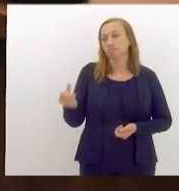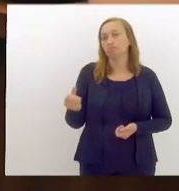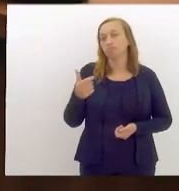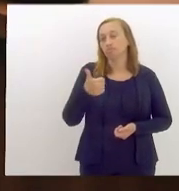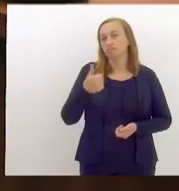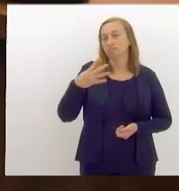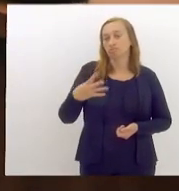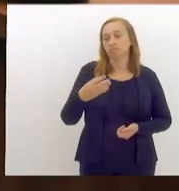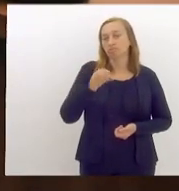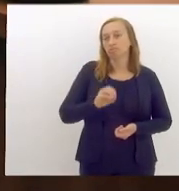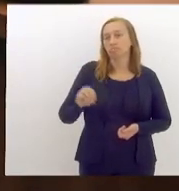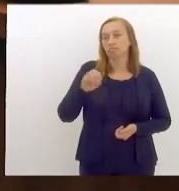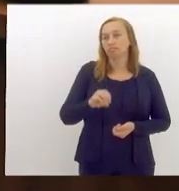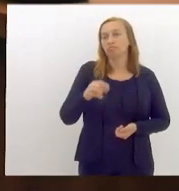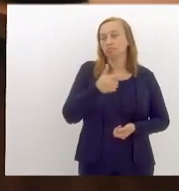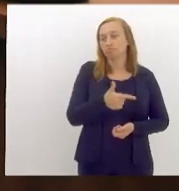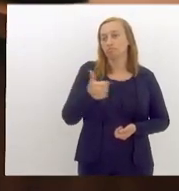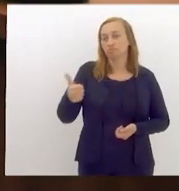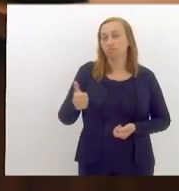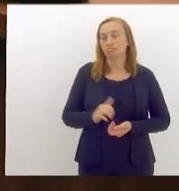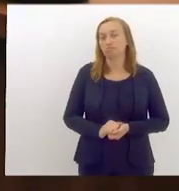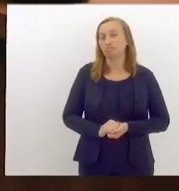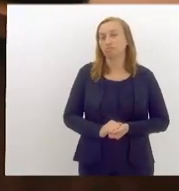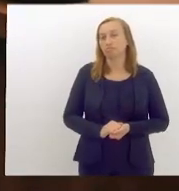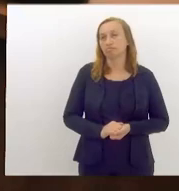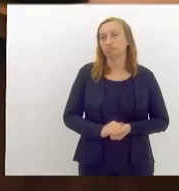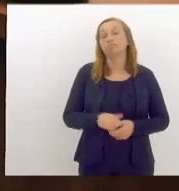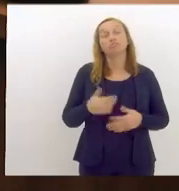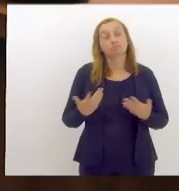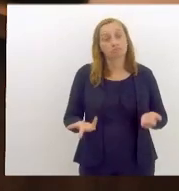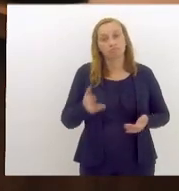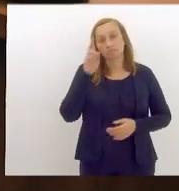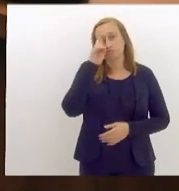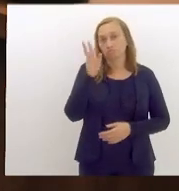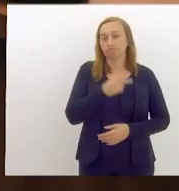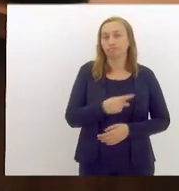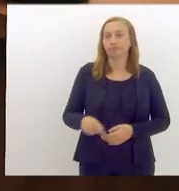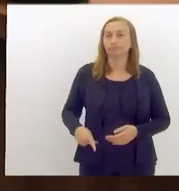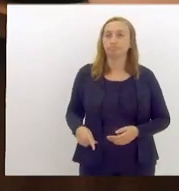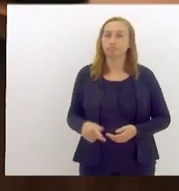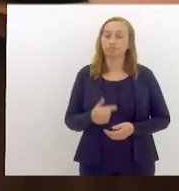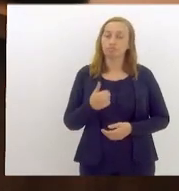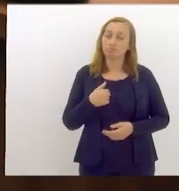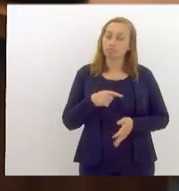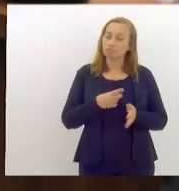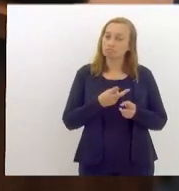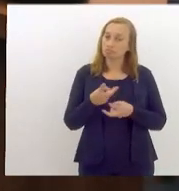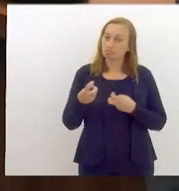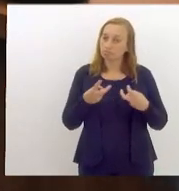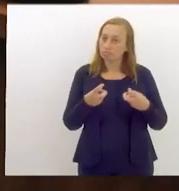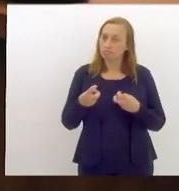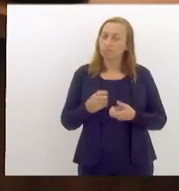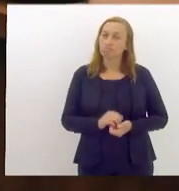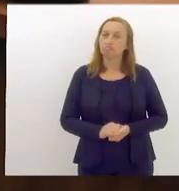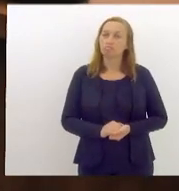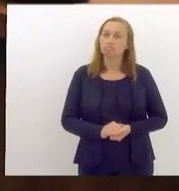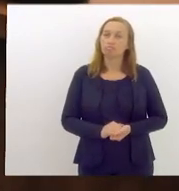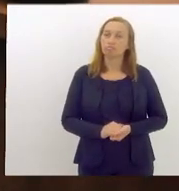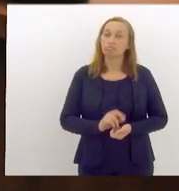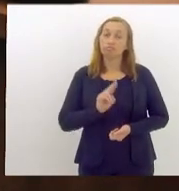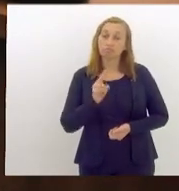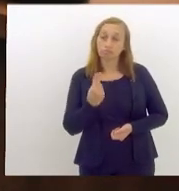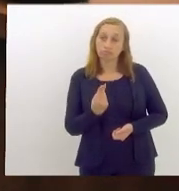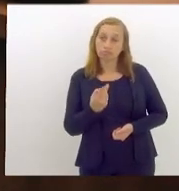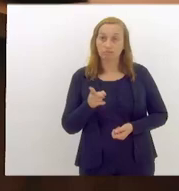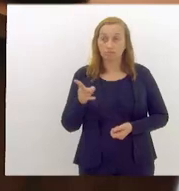14 de outubro de 2021 assim por seu presidente é o verifico que ou